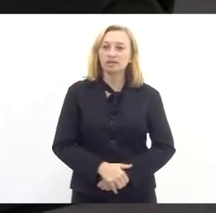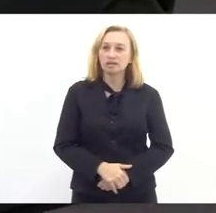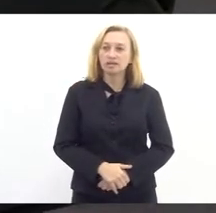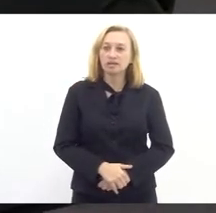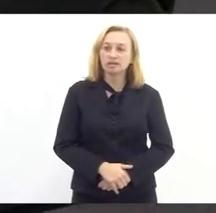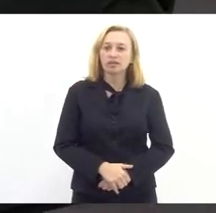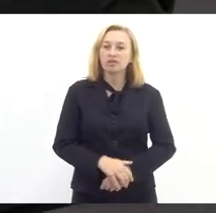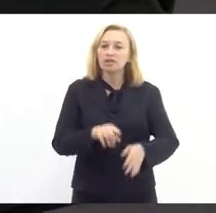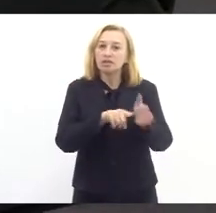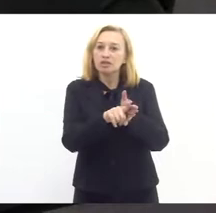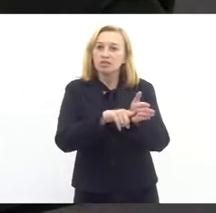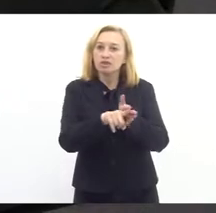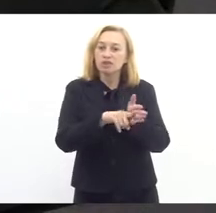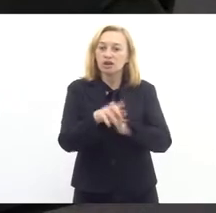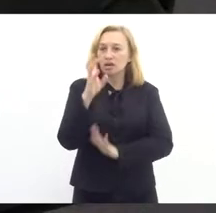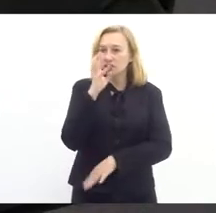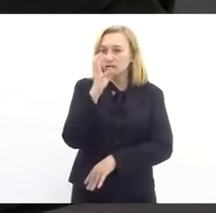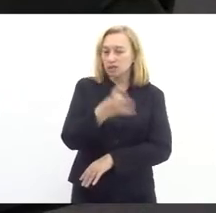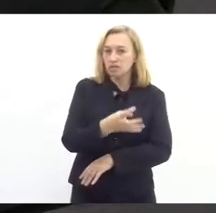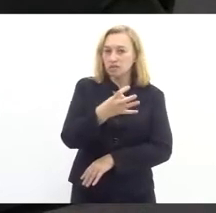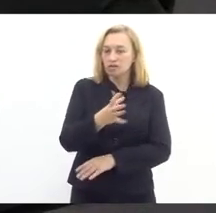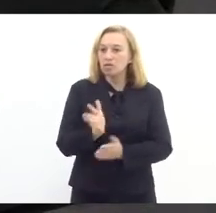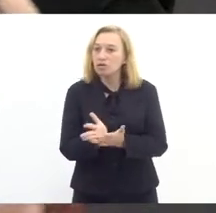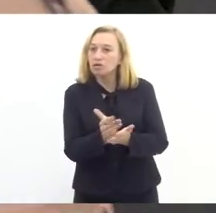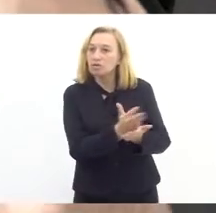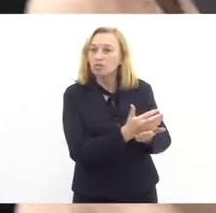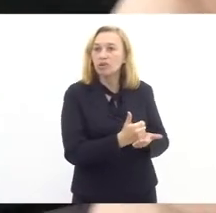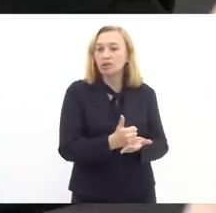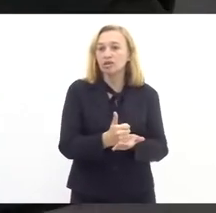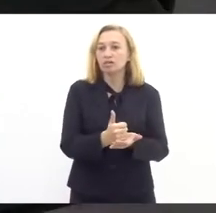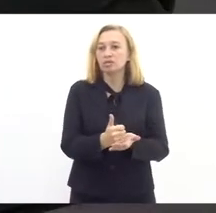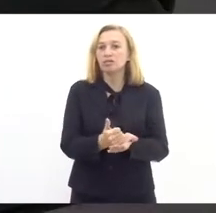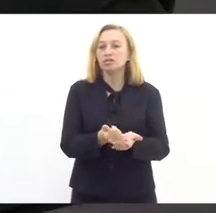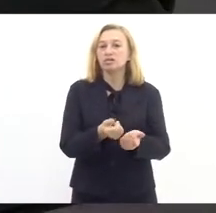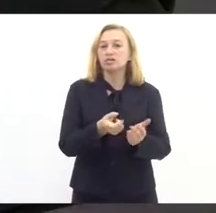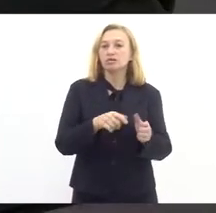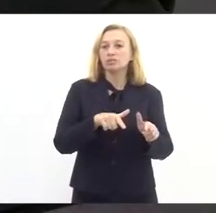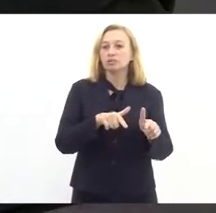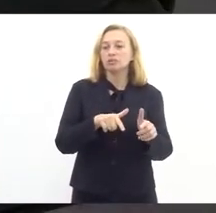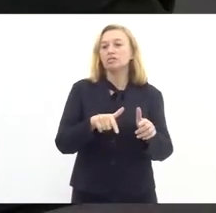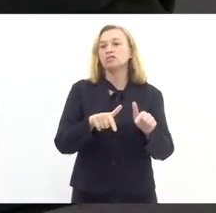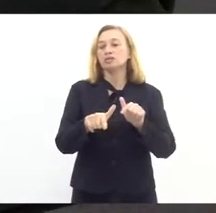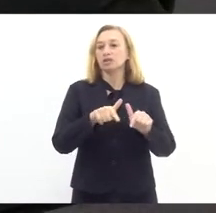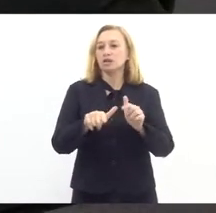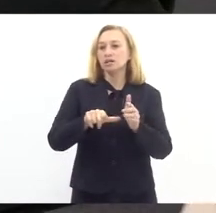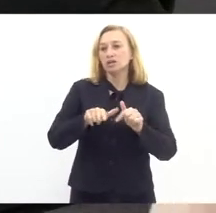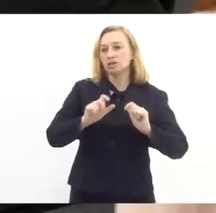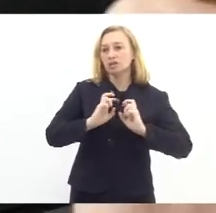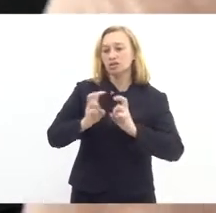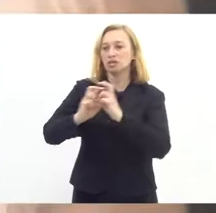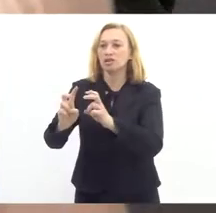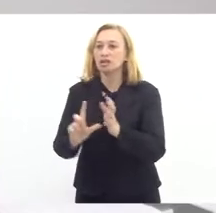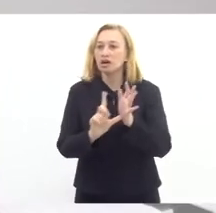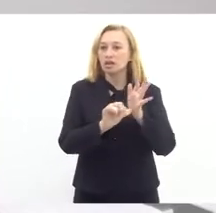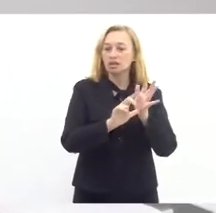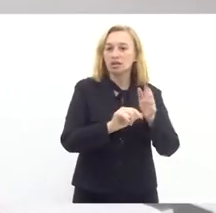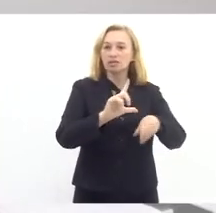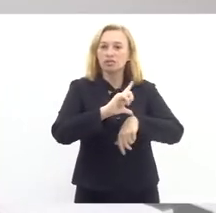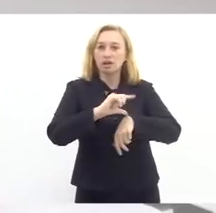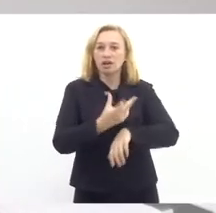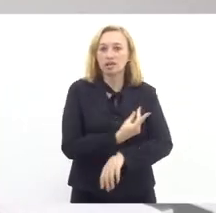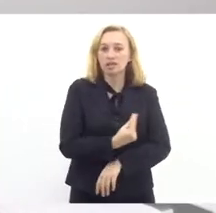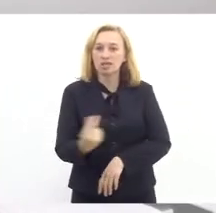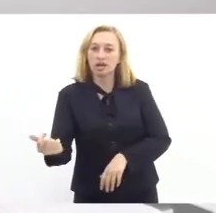a investigar denúncias, apurar interrupções no serviço de trens, atraso entre os horários de chegadas e